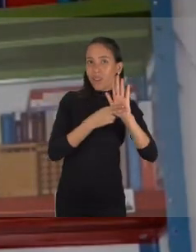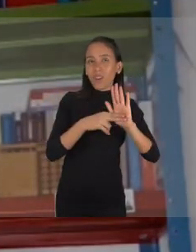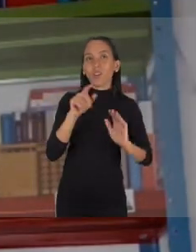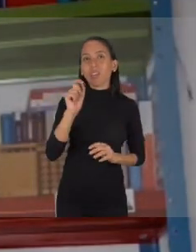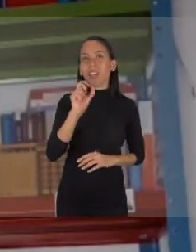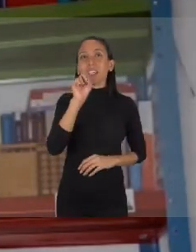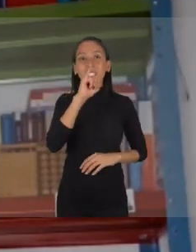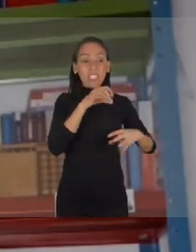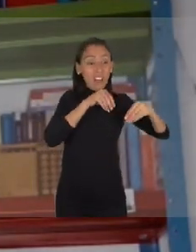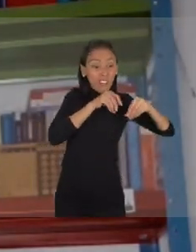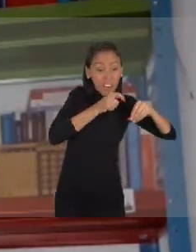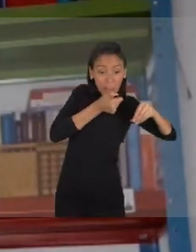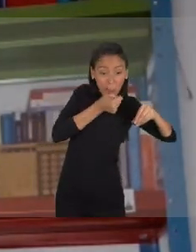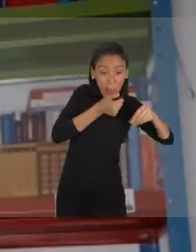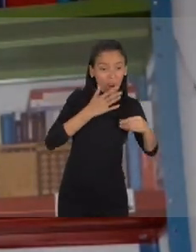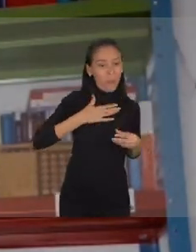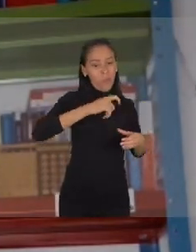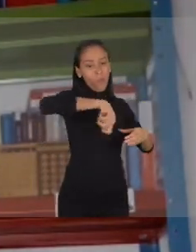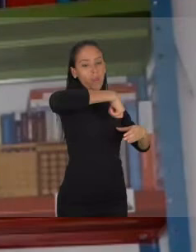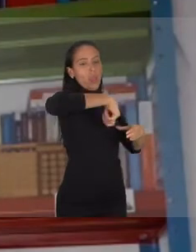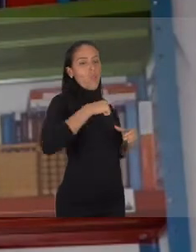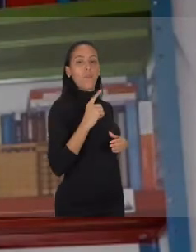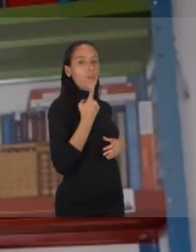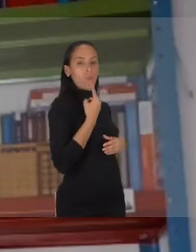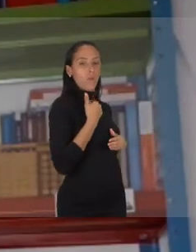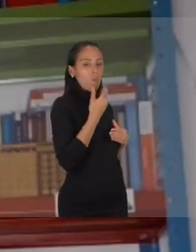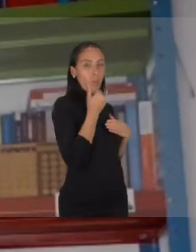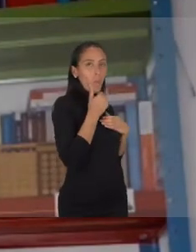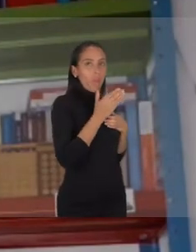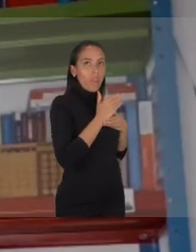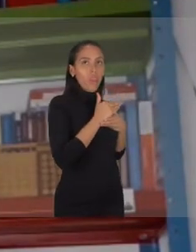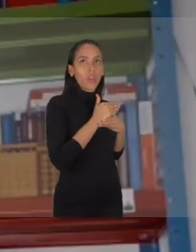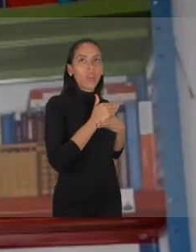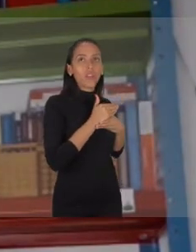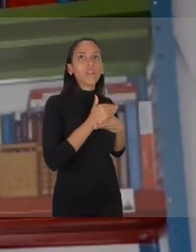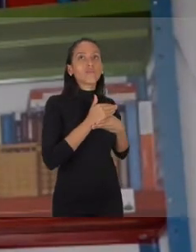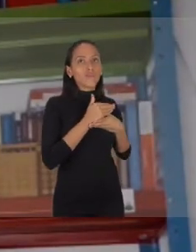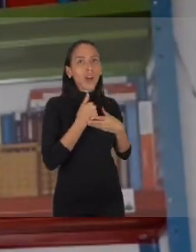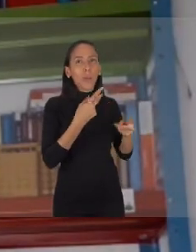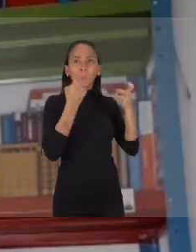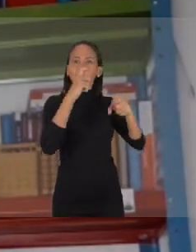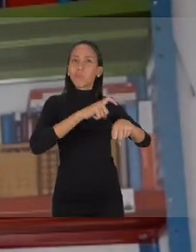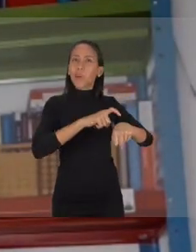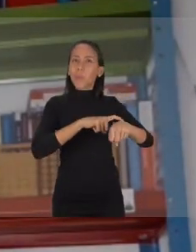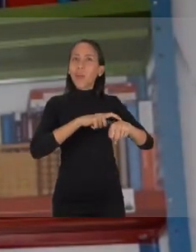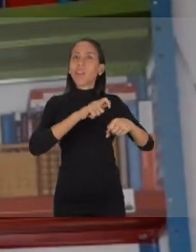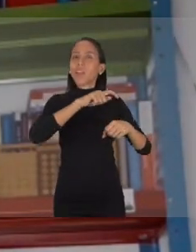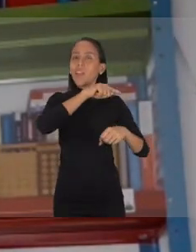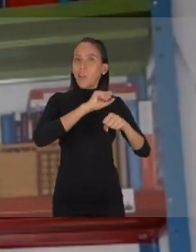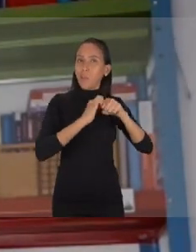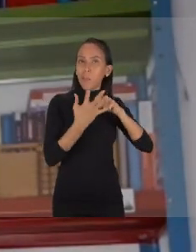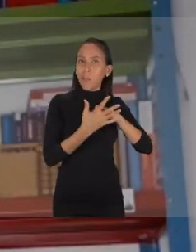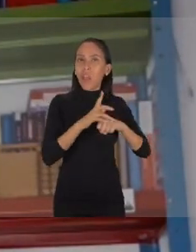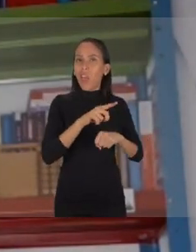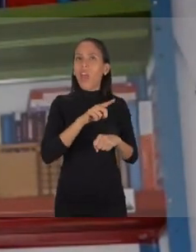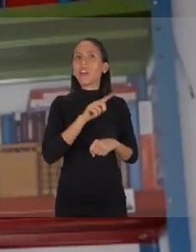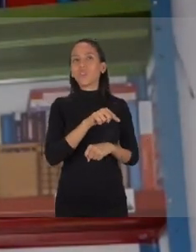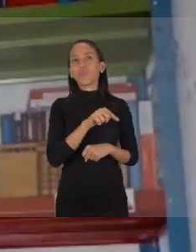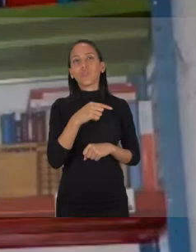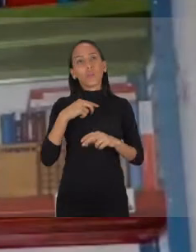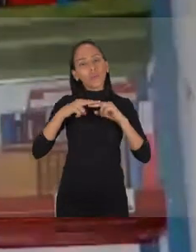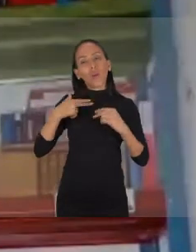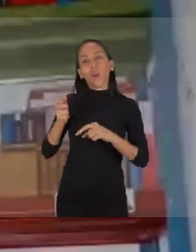pouca, meu pirão primeiro. E que na hora da pandemia mesmo, do vamos ver, foi o que eu mais vi. quero proteger os meus, eu quero estar com os meus, eu